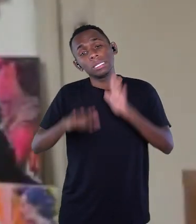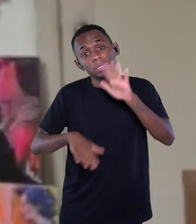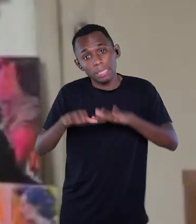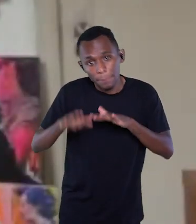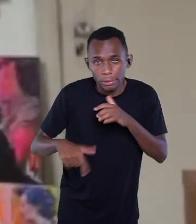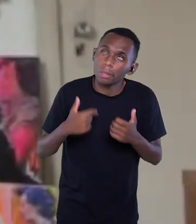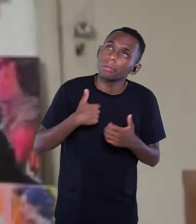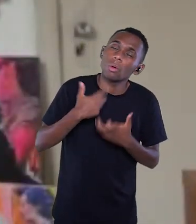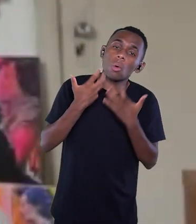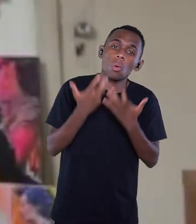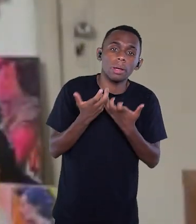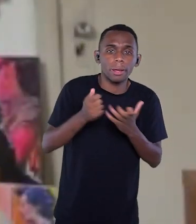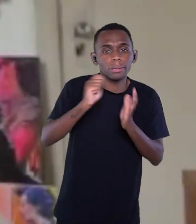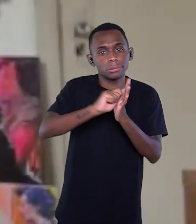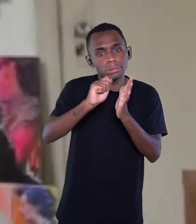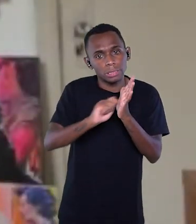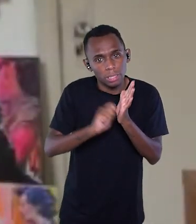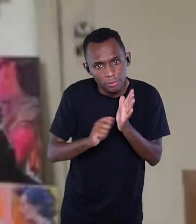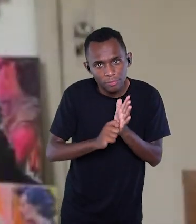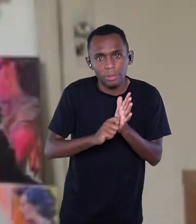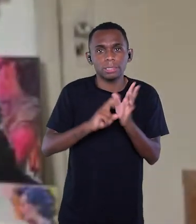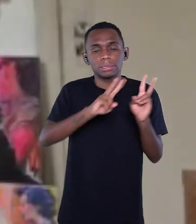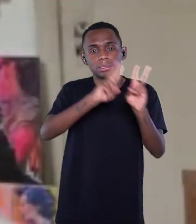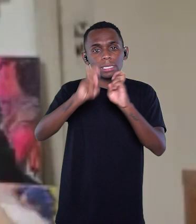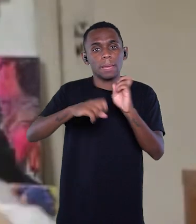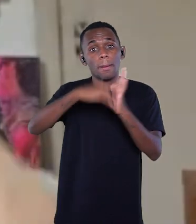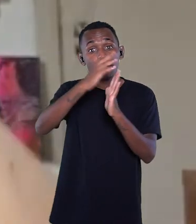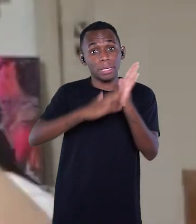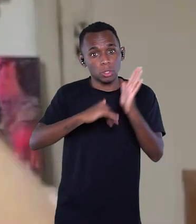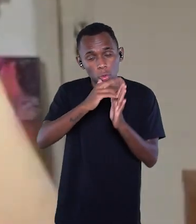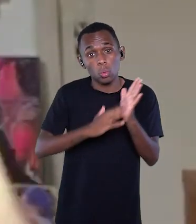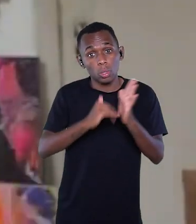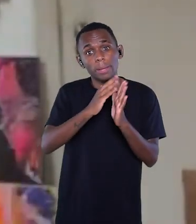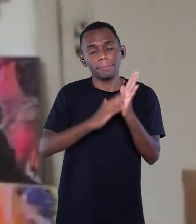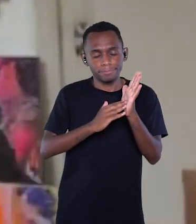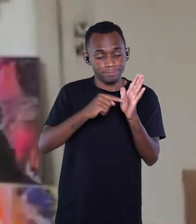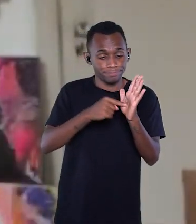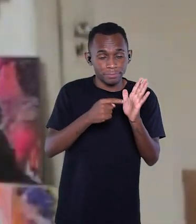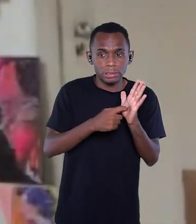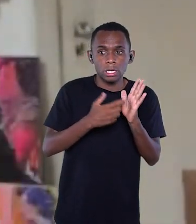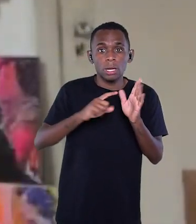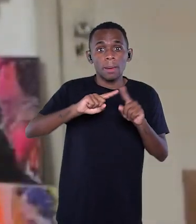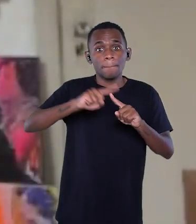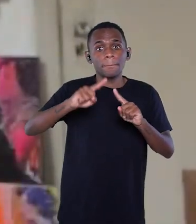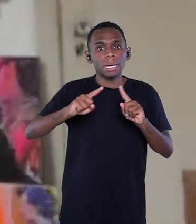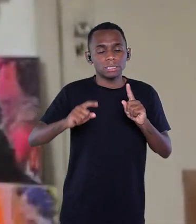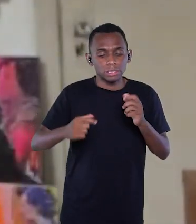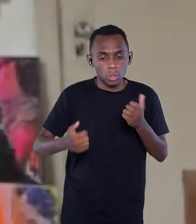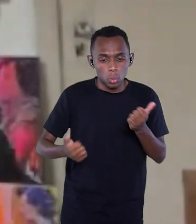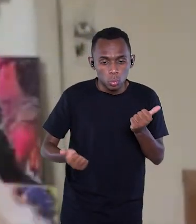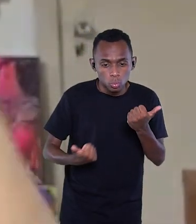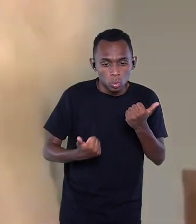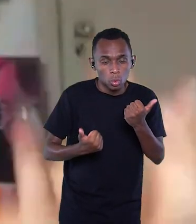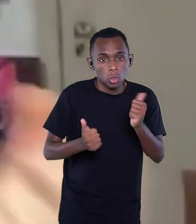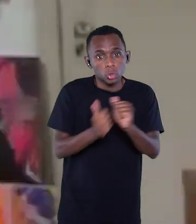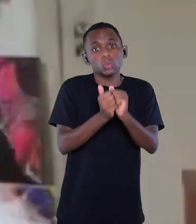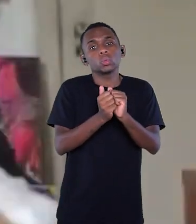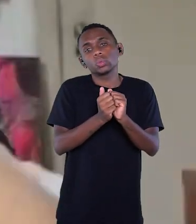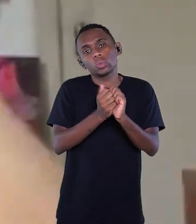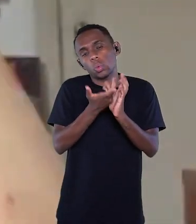vezes eu quero escrever sobre uma pintura, e para escrever sobre a pintura eu coloco um poema junto. Assim. Então eu